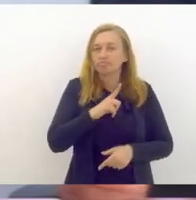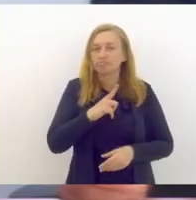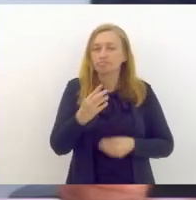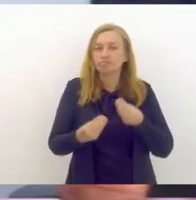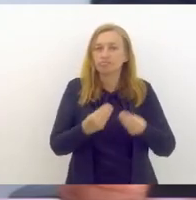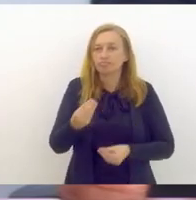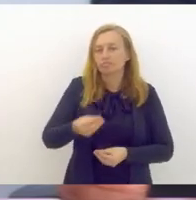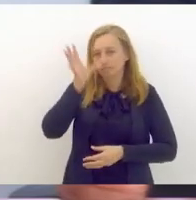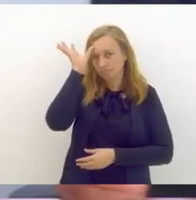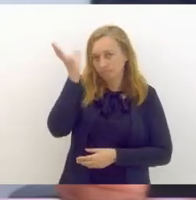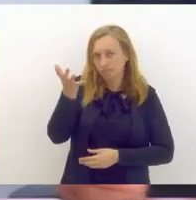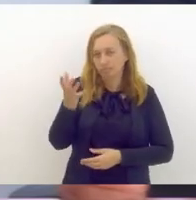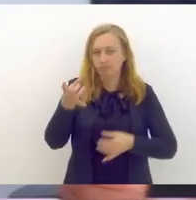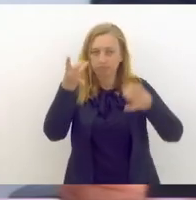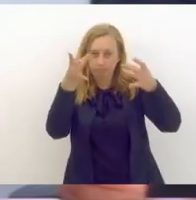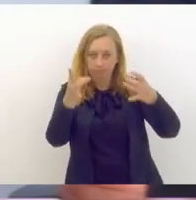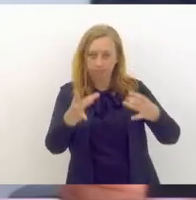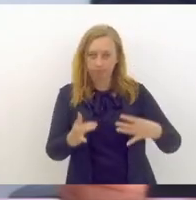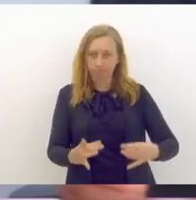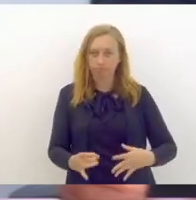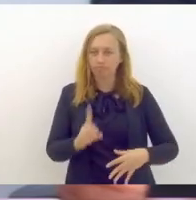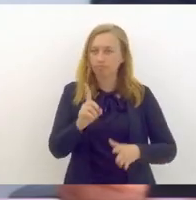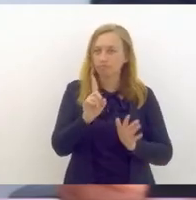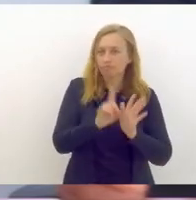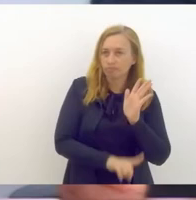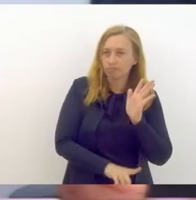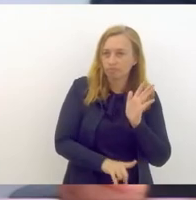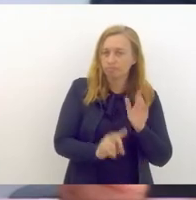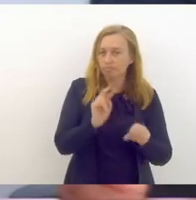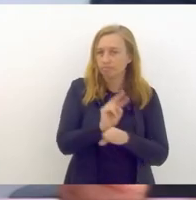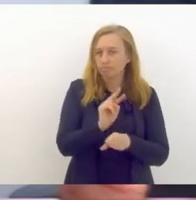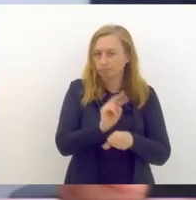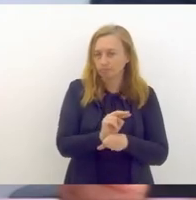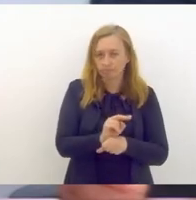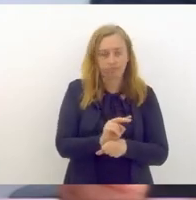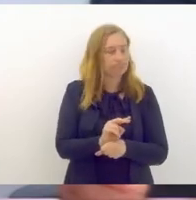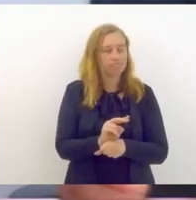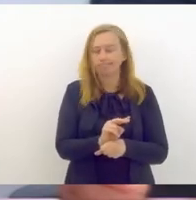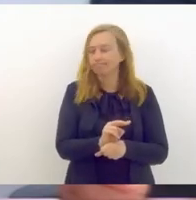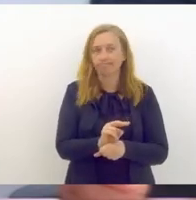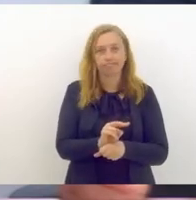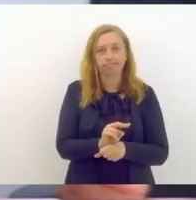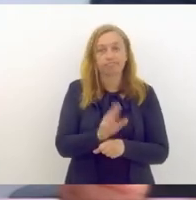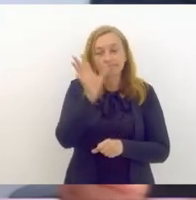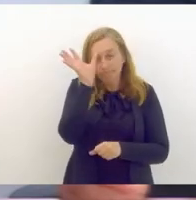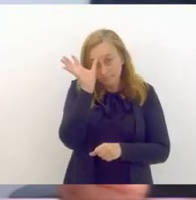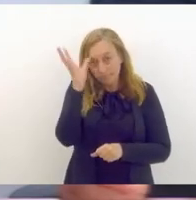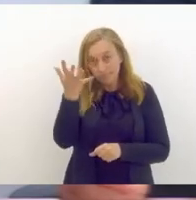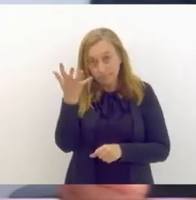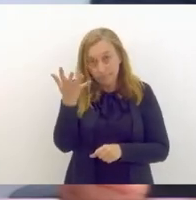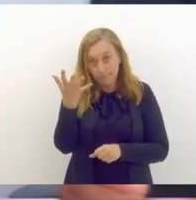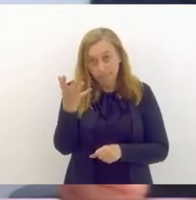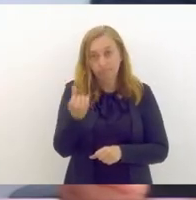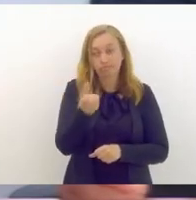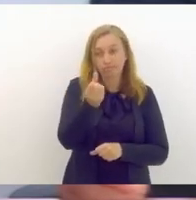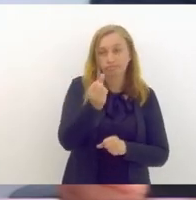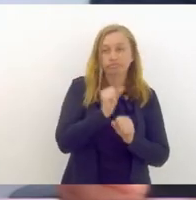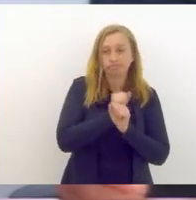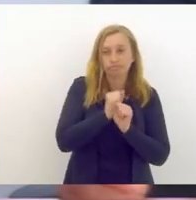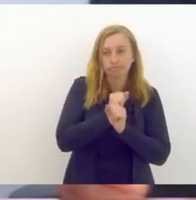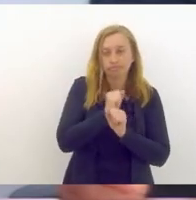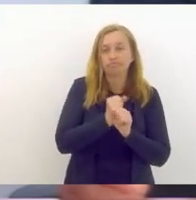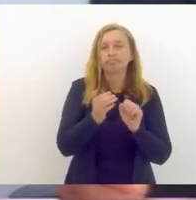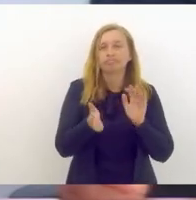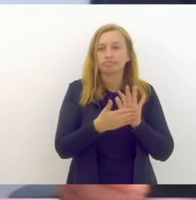quer buscar. Não é diminuir proteção ambiental o propósito desse projeto, é solucionar algo que há 6 anos vem se